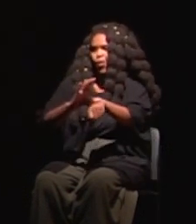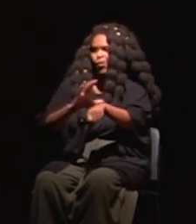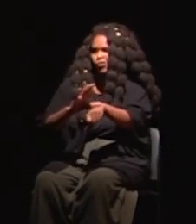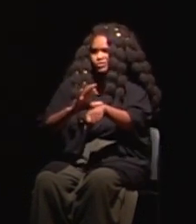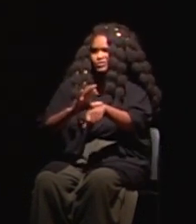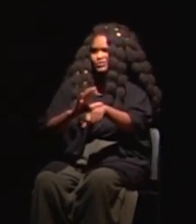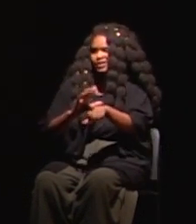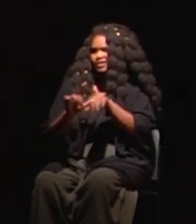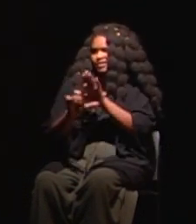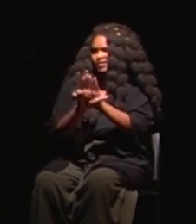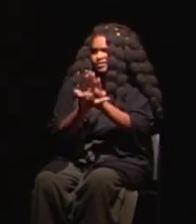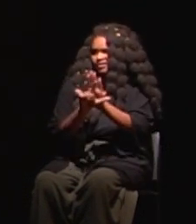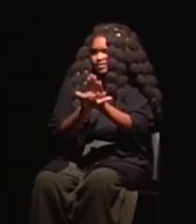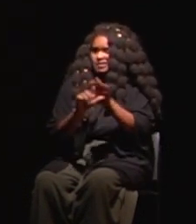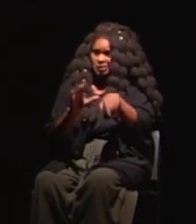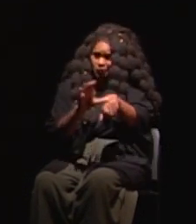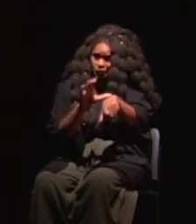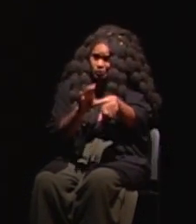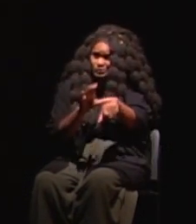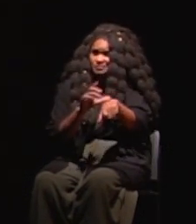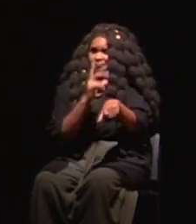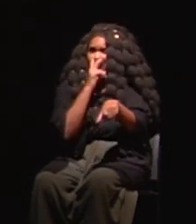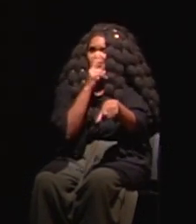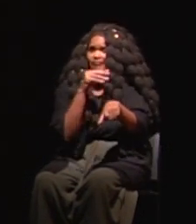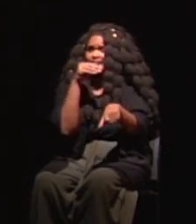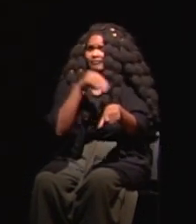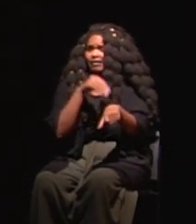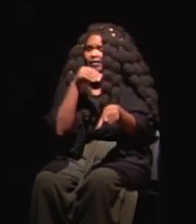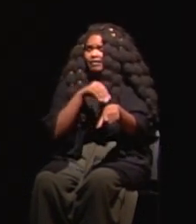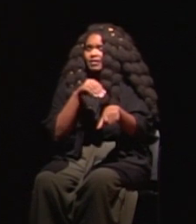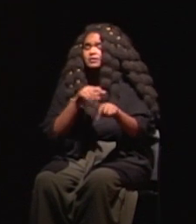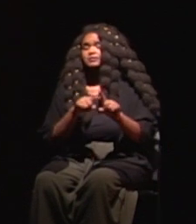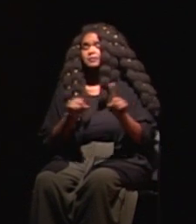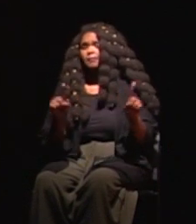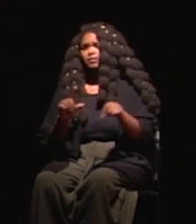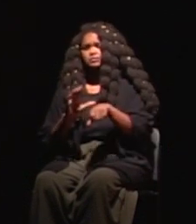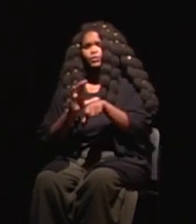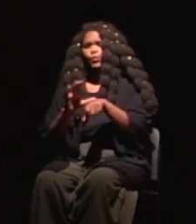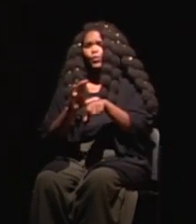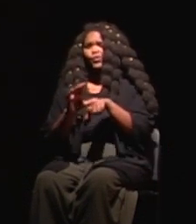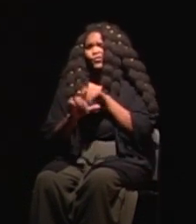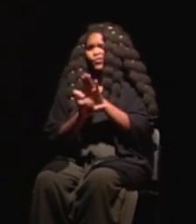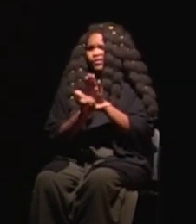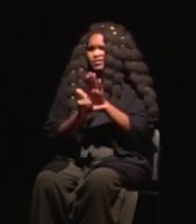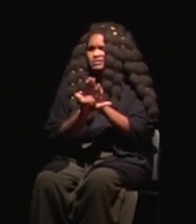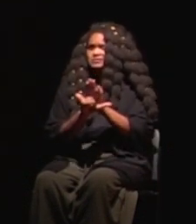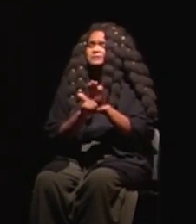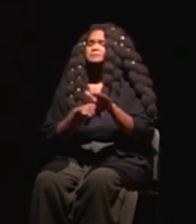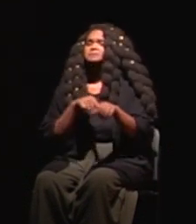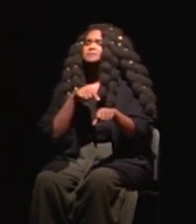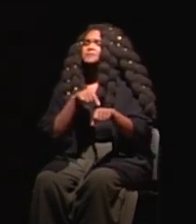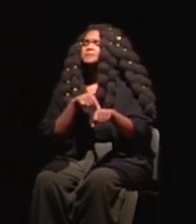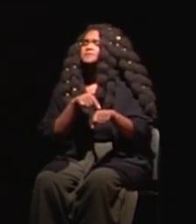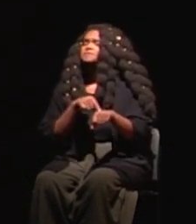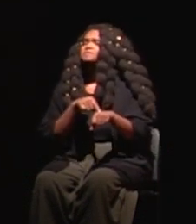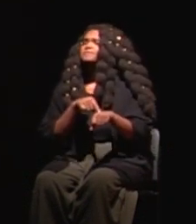apesar de uma Constituição fraquinha e tal, foi uma Constituição que trouxe,